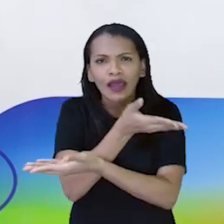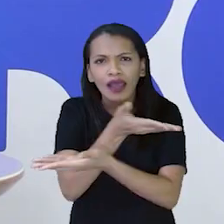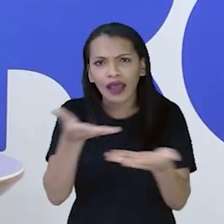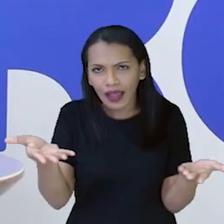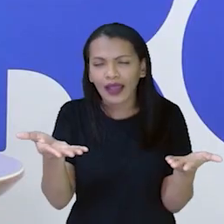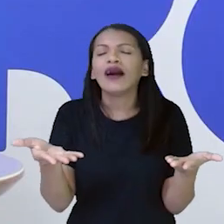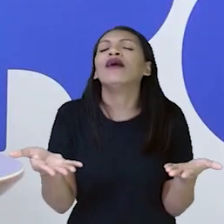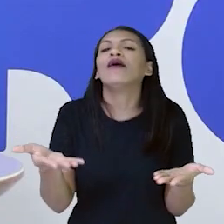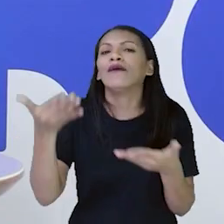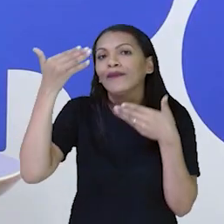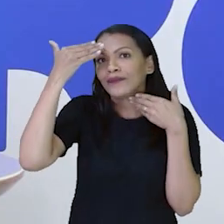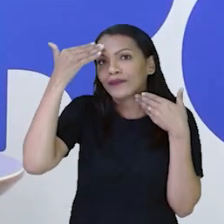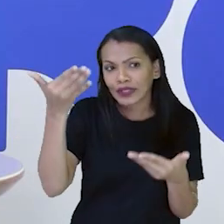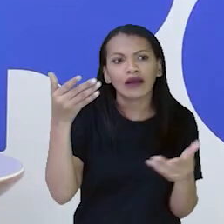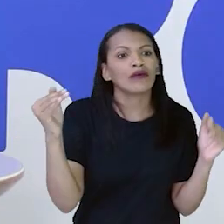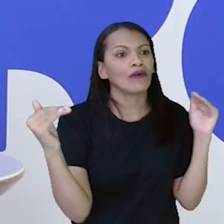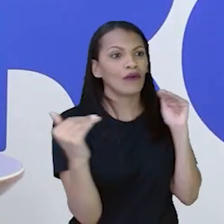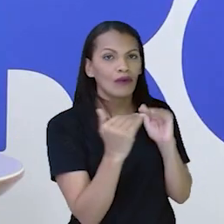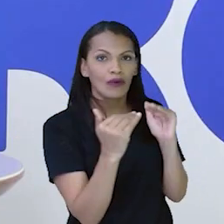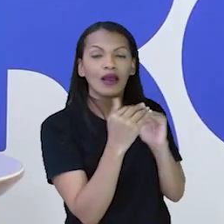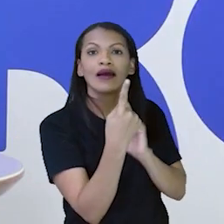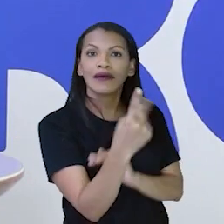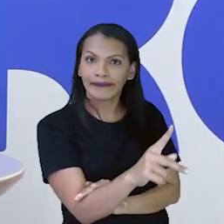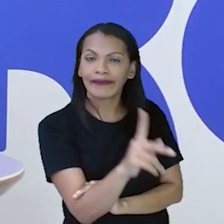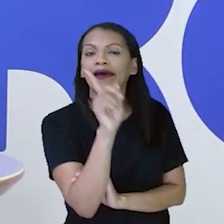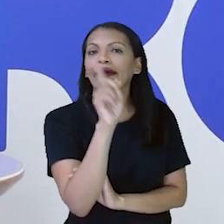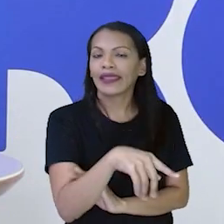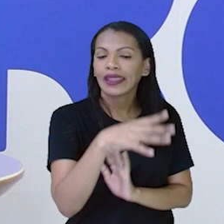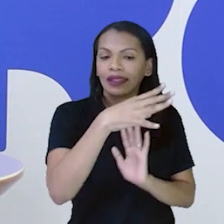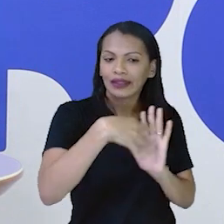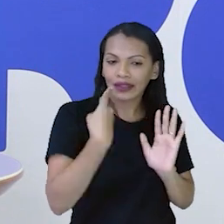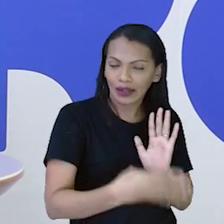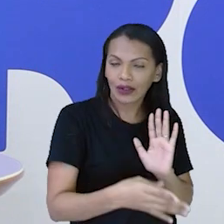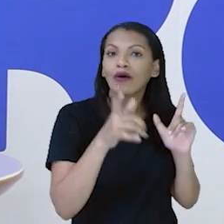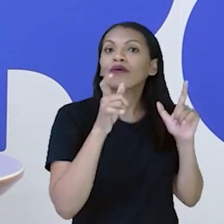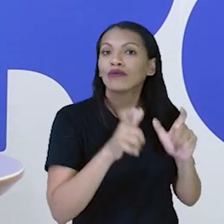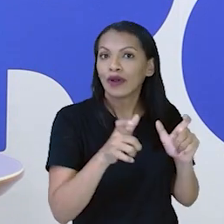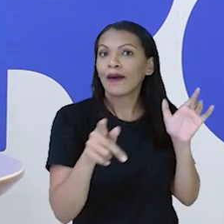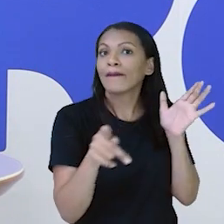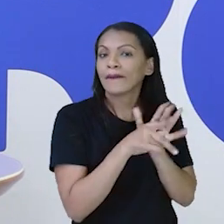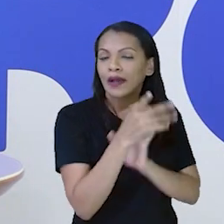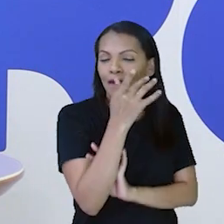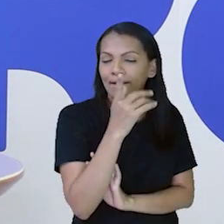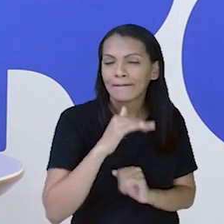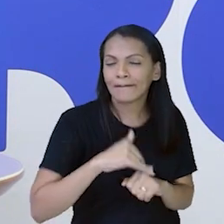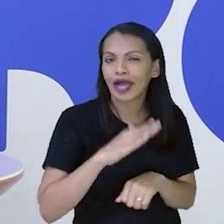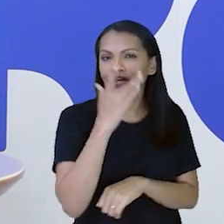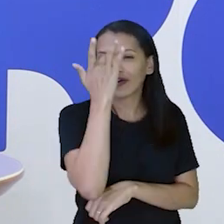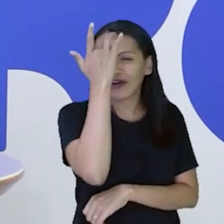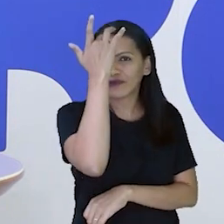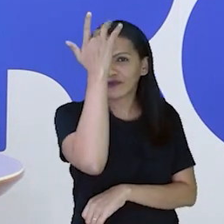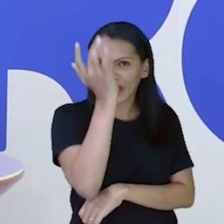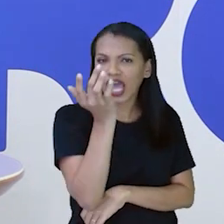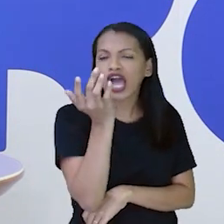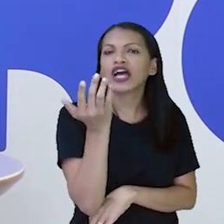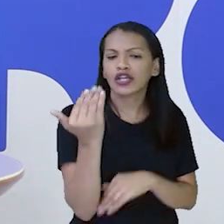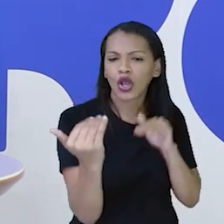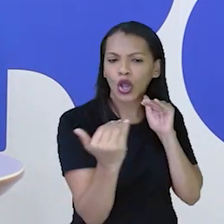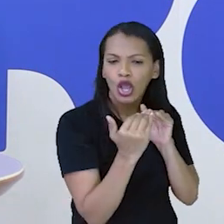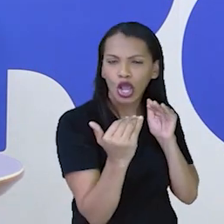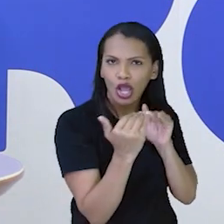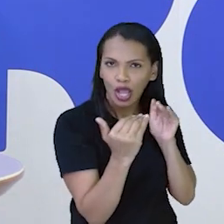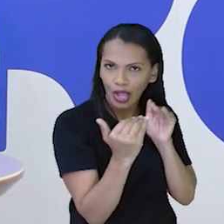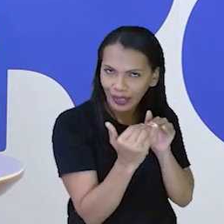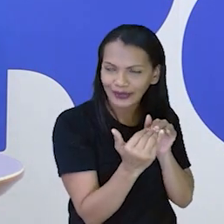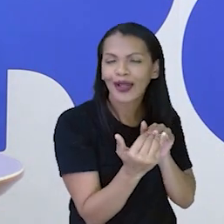Eu que agradeço, eles aqui estão concordando com você, viu? Que se a tabela tivesse no lugar certo, tinha ficado mais fácil. Ah, que bom. Eles concordaram com a opinião